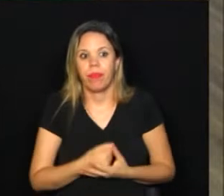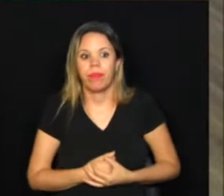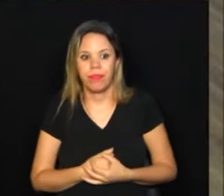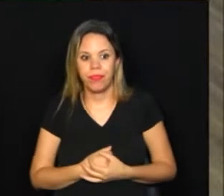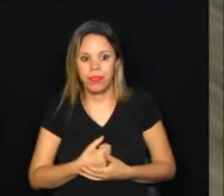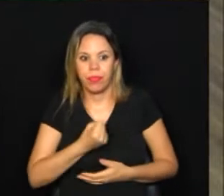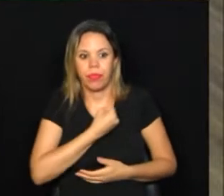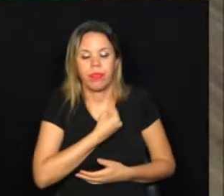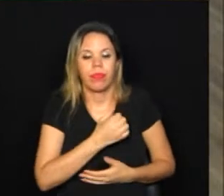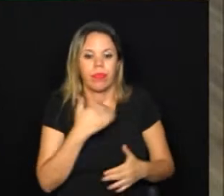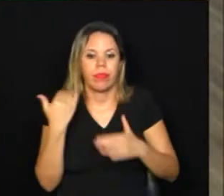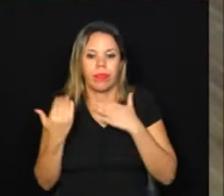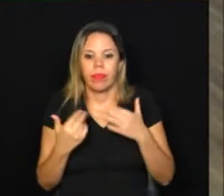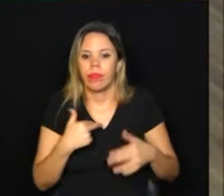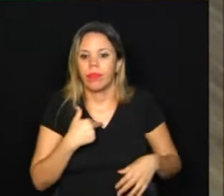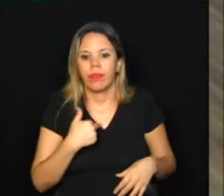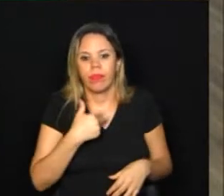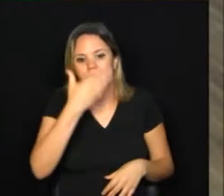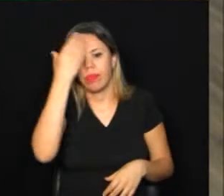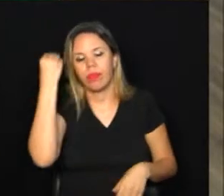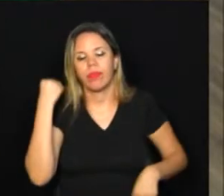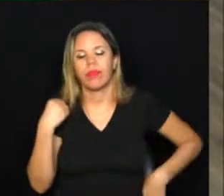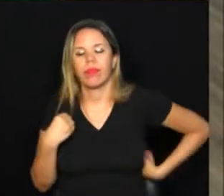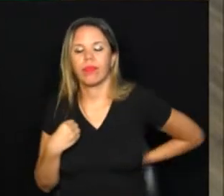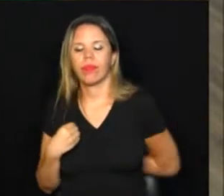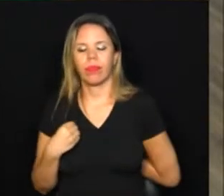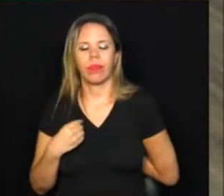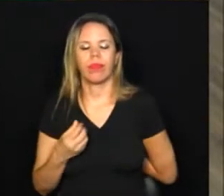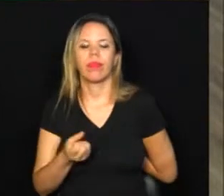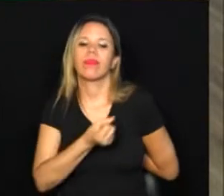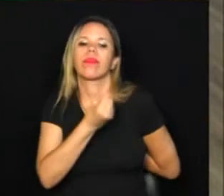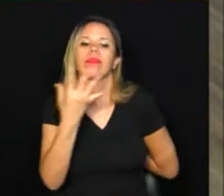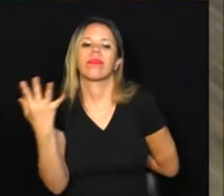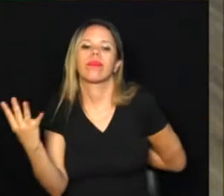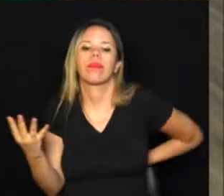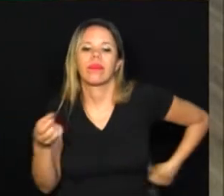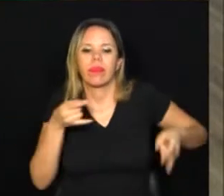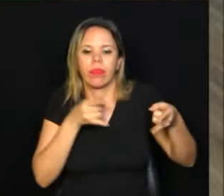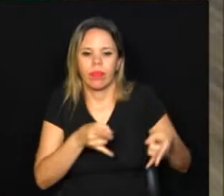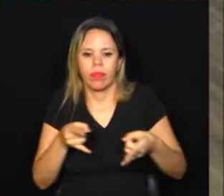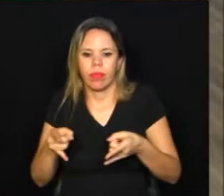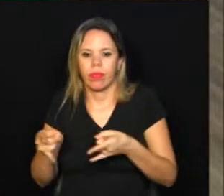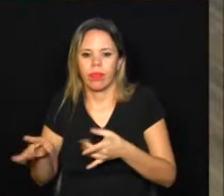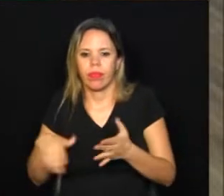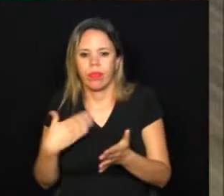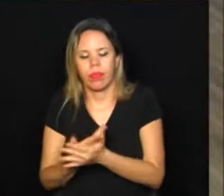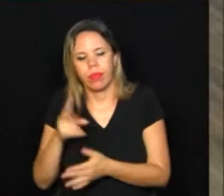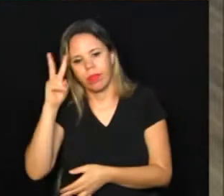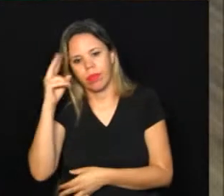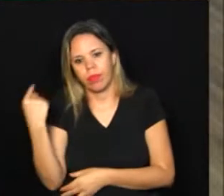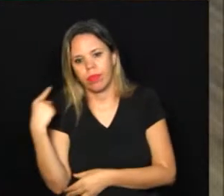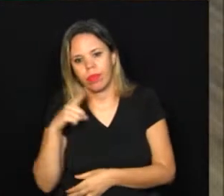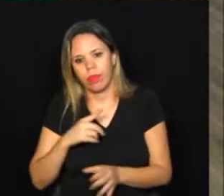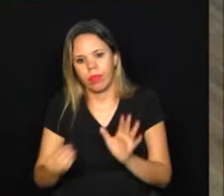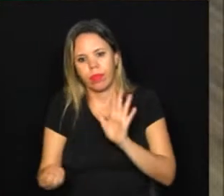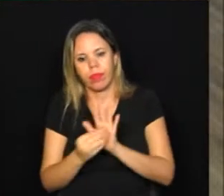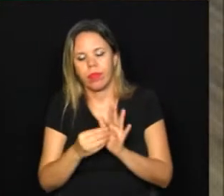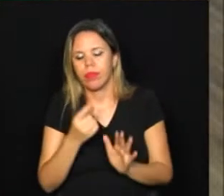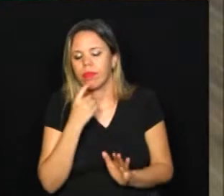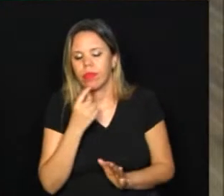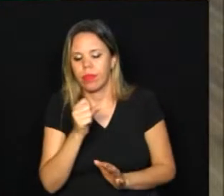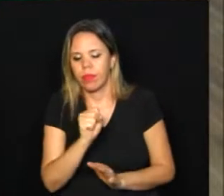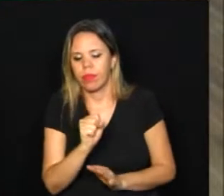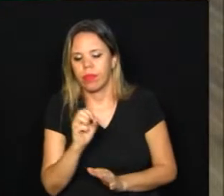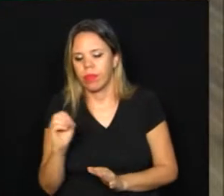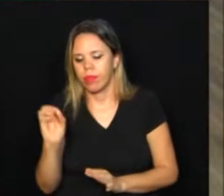desses óbitos, a gente não pode esquecer da questão dos leitos. E até esta segunda-feira, Campinas ainda registra mais de